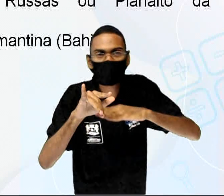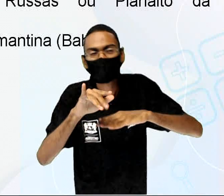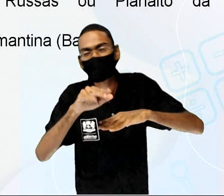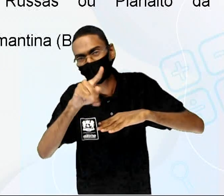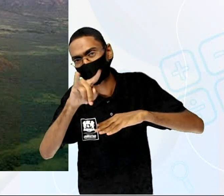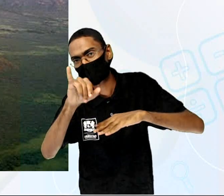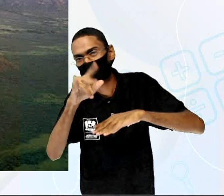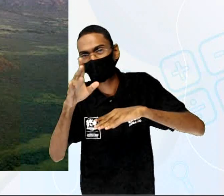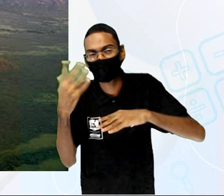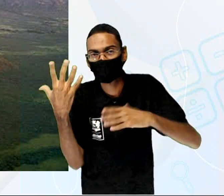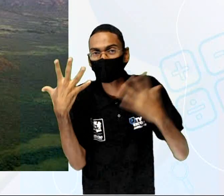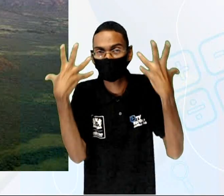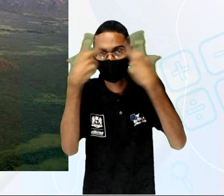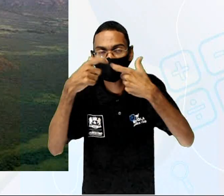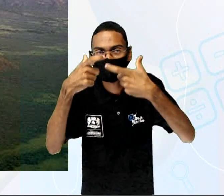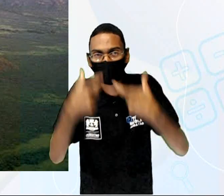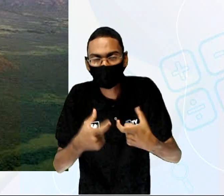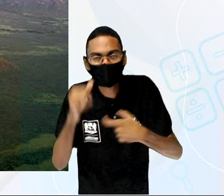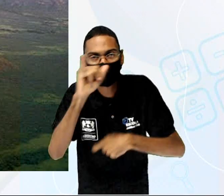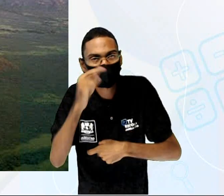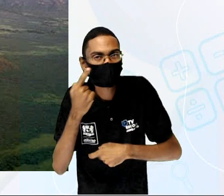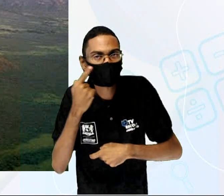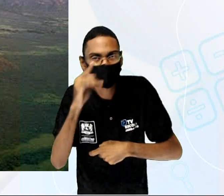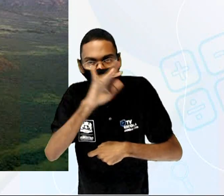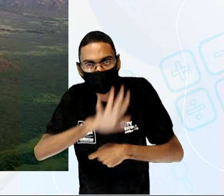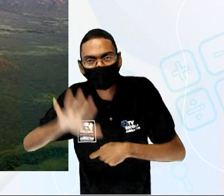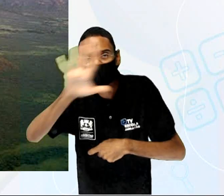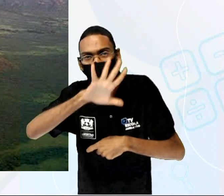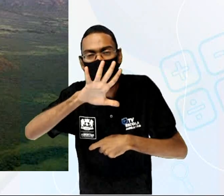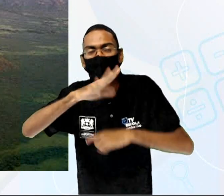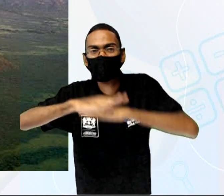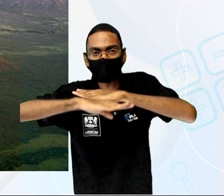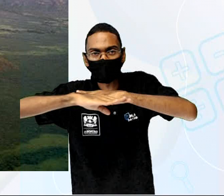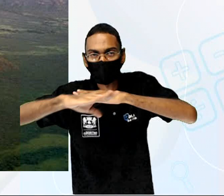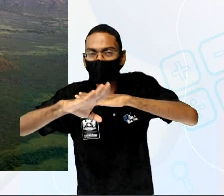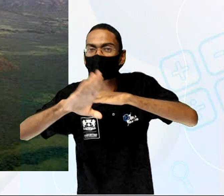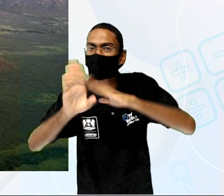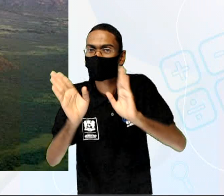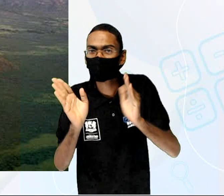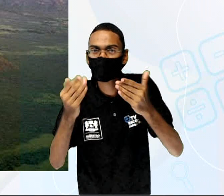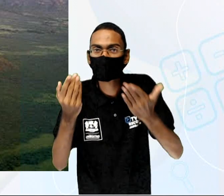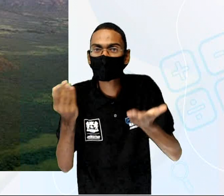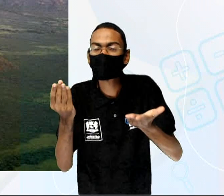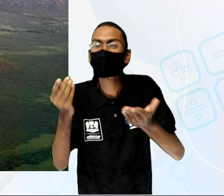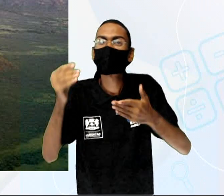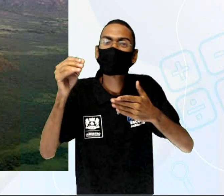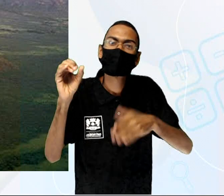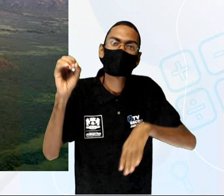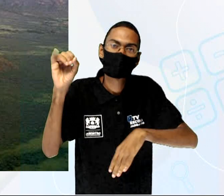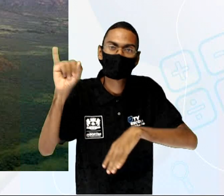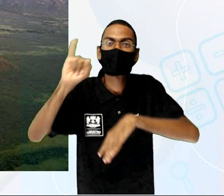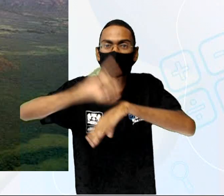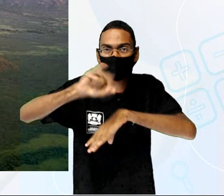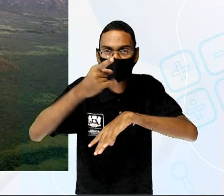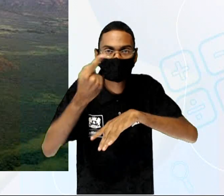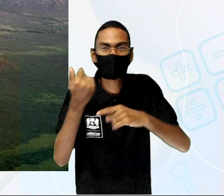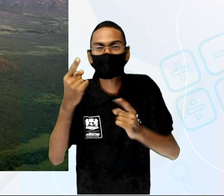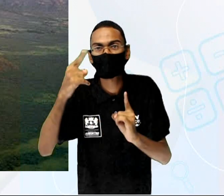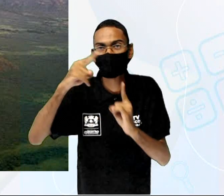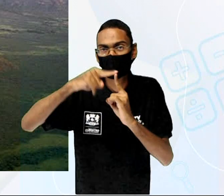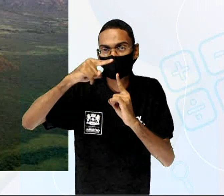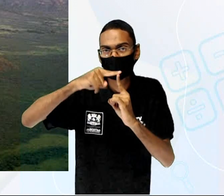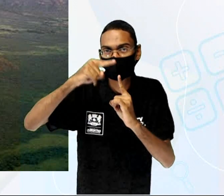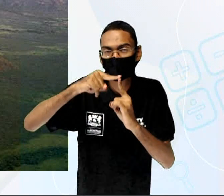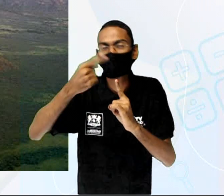nosso país. Aí uma imagem do Planalto Central, localizado no estado de Minas Gerais,